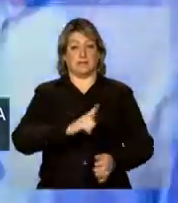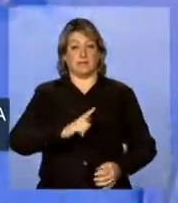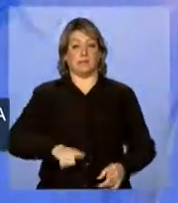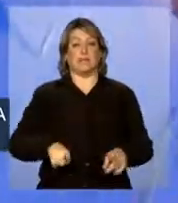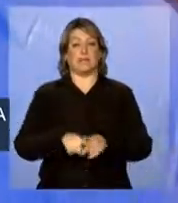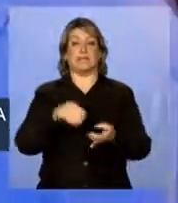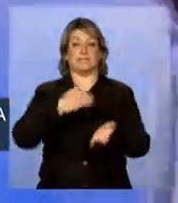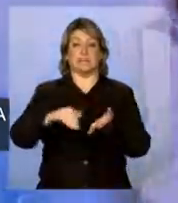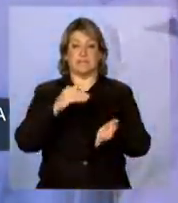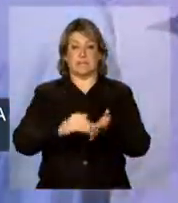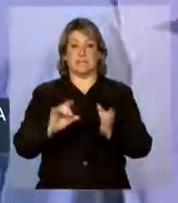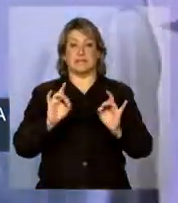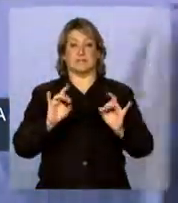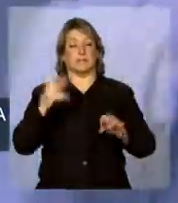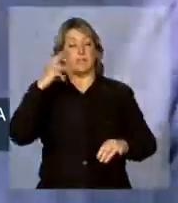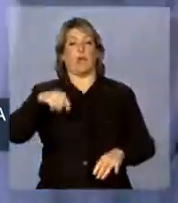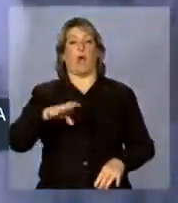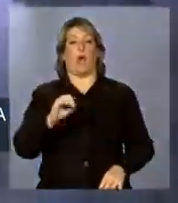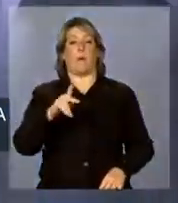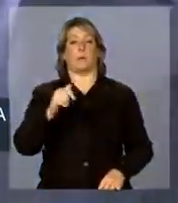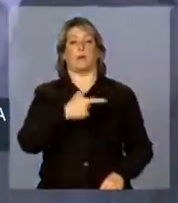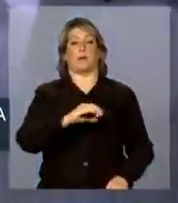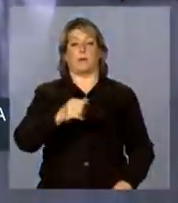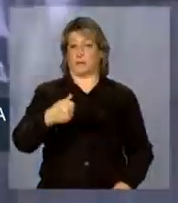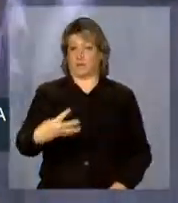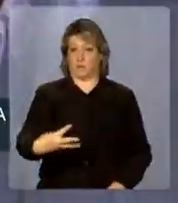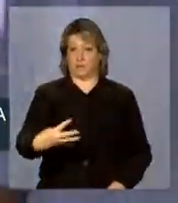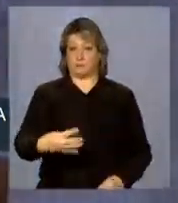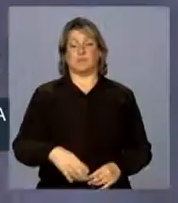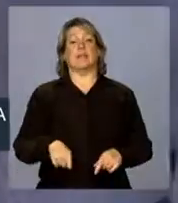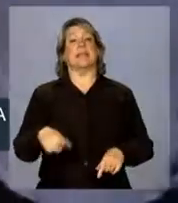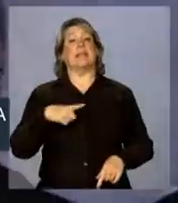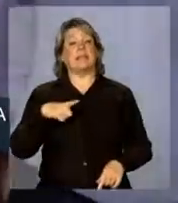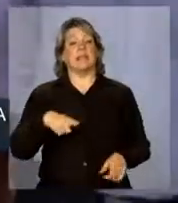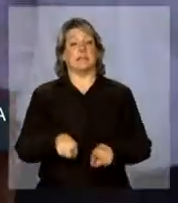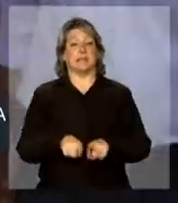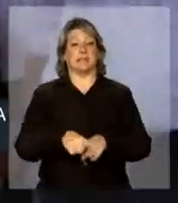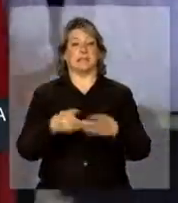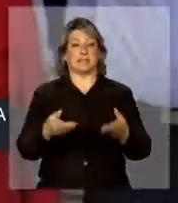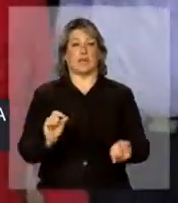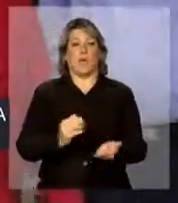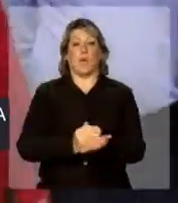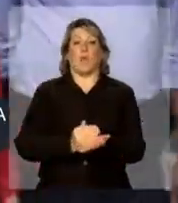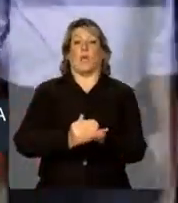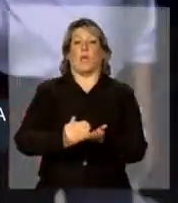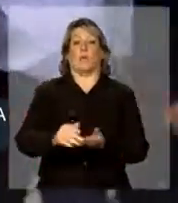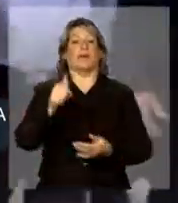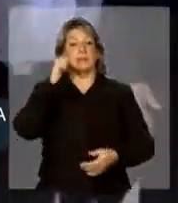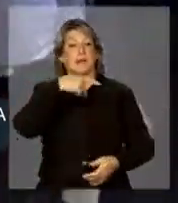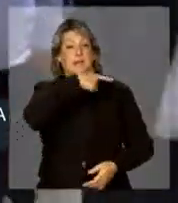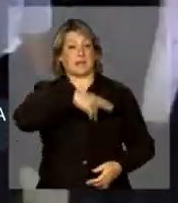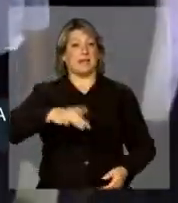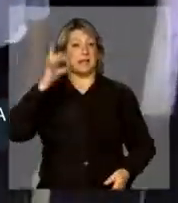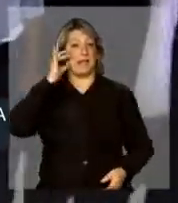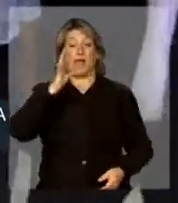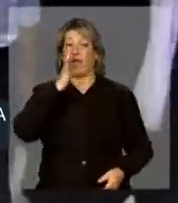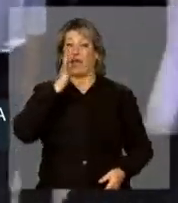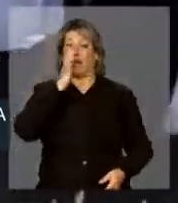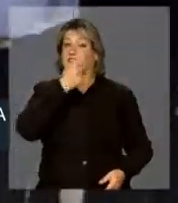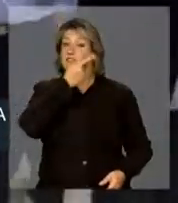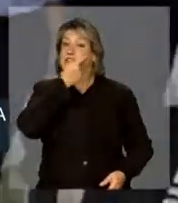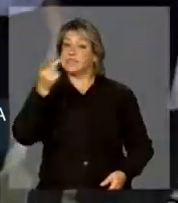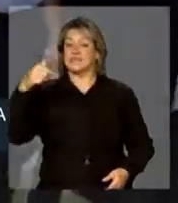da Copa 2014 temos aí o início da visita da presidenta Dilma